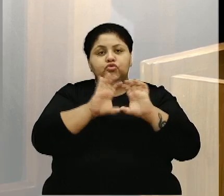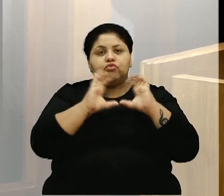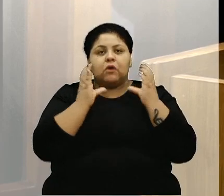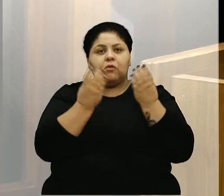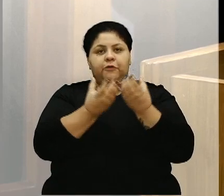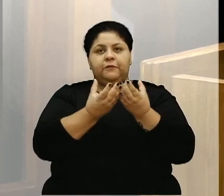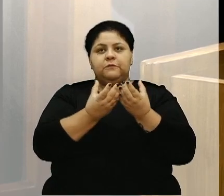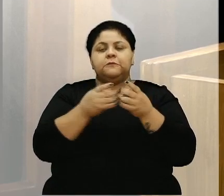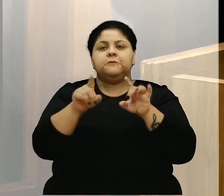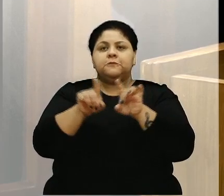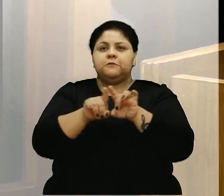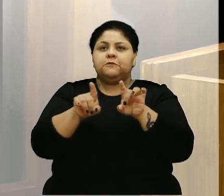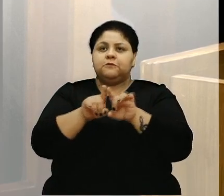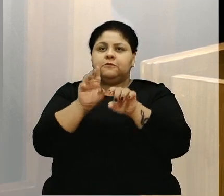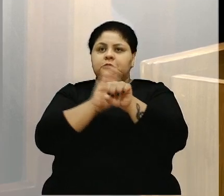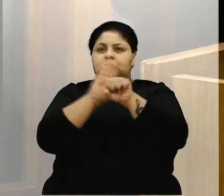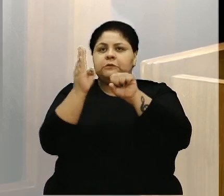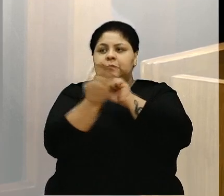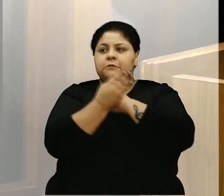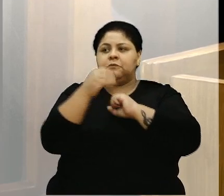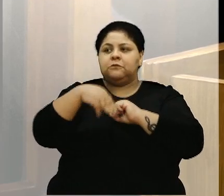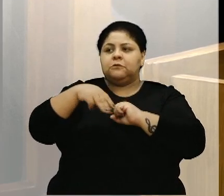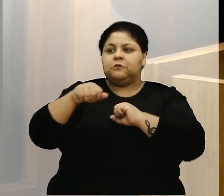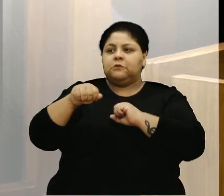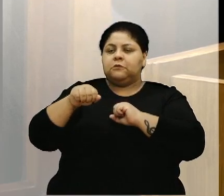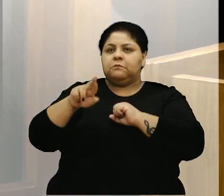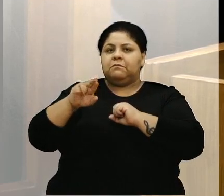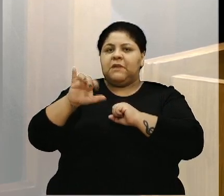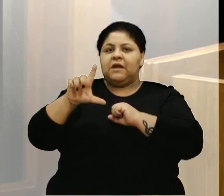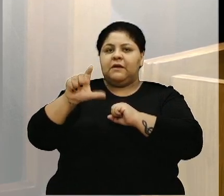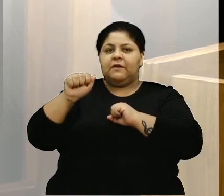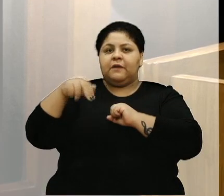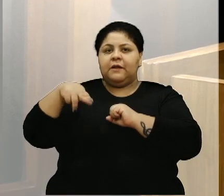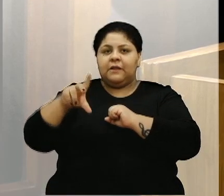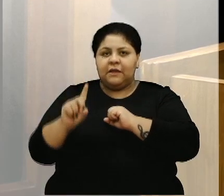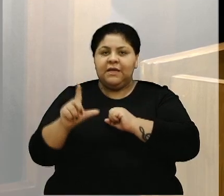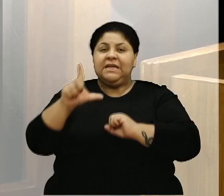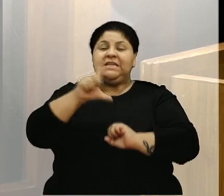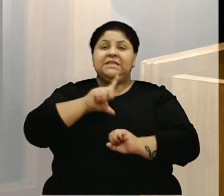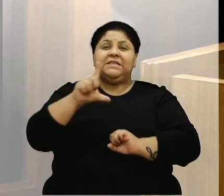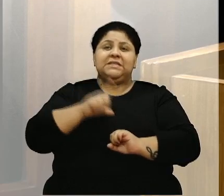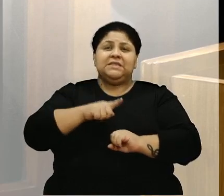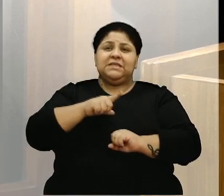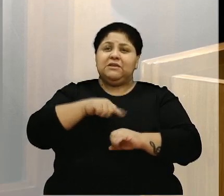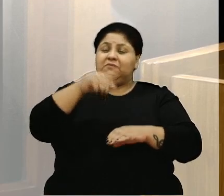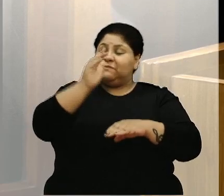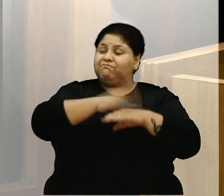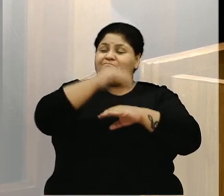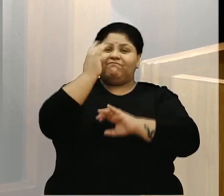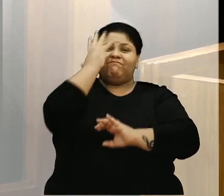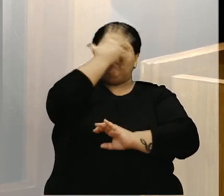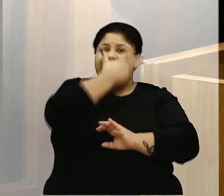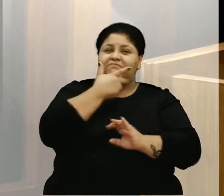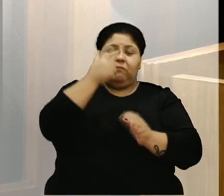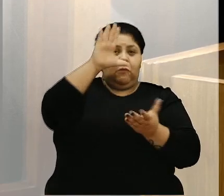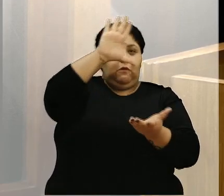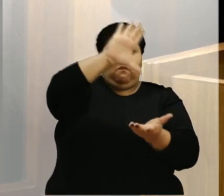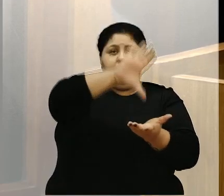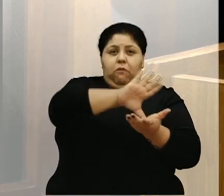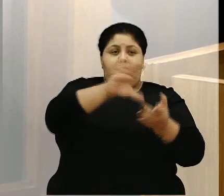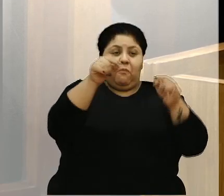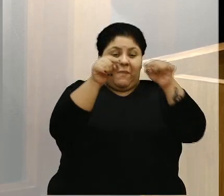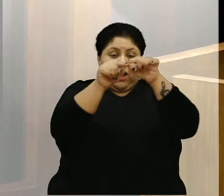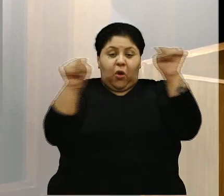Também temos aqui o bairro Marilã. Olha, o bairro Marilã possui uma das mais lindas praças, uma quadra de